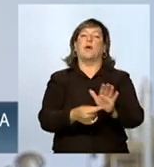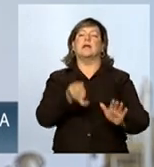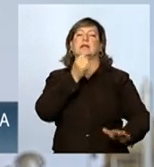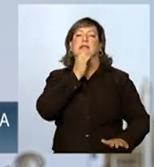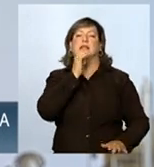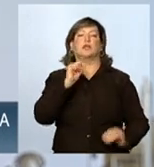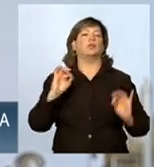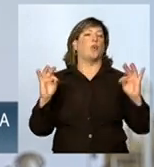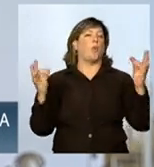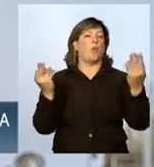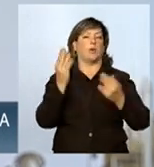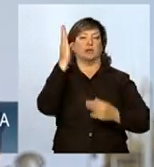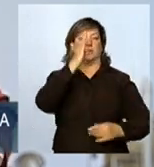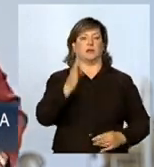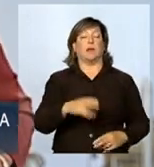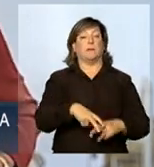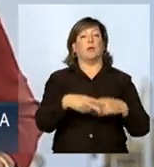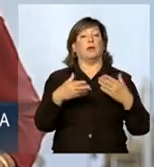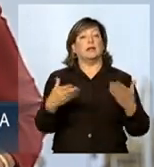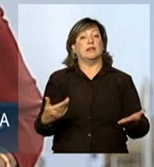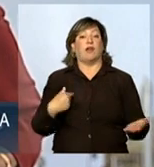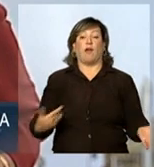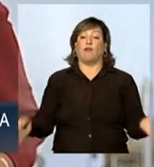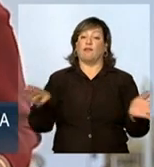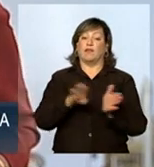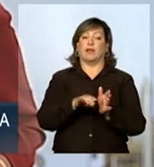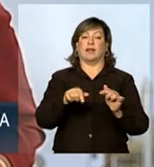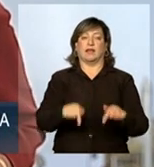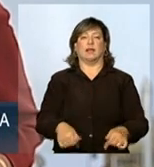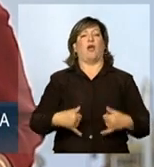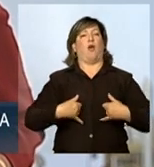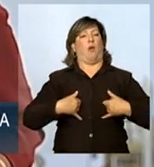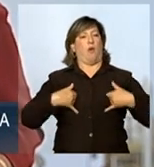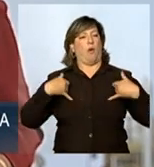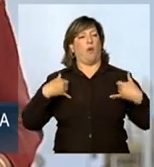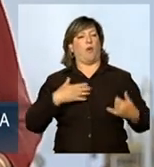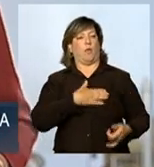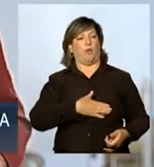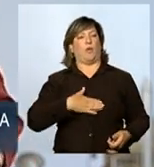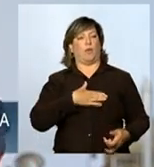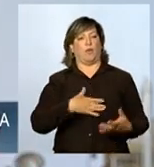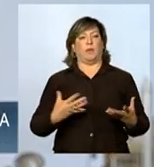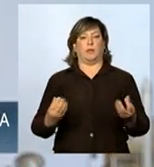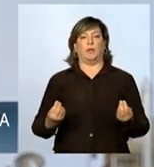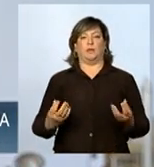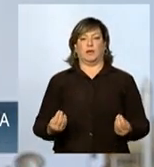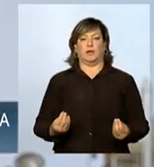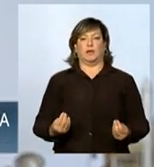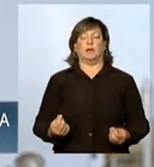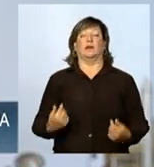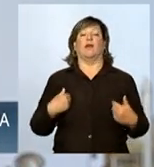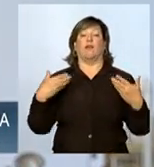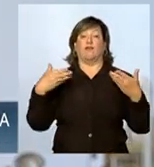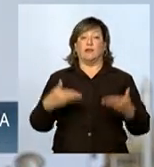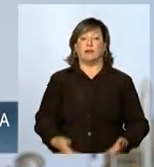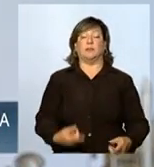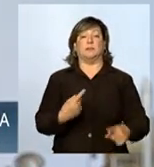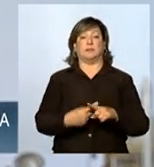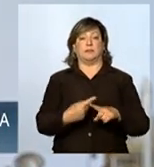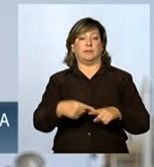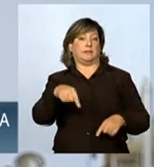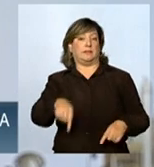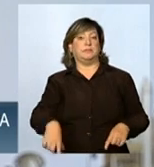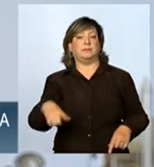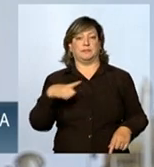o Brasil. Por isso eu venho aqui, e venho com muito orgulho. Venho porque aqui tem